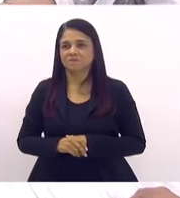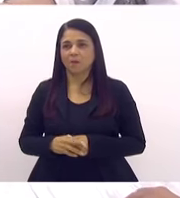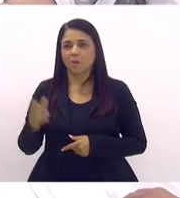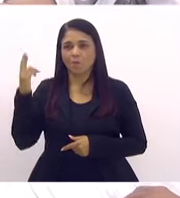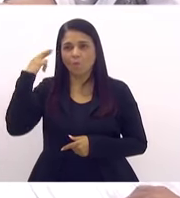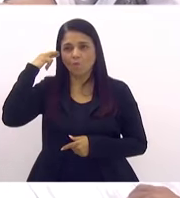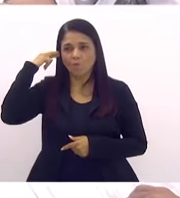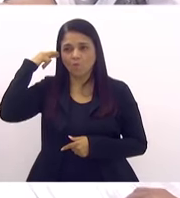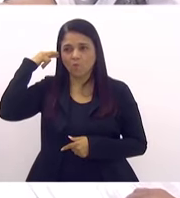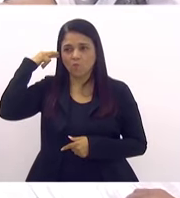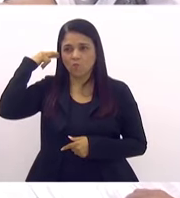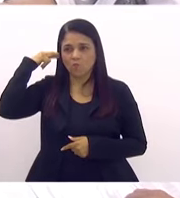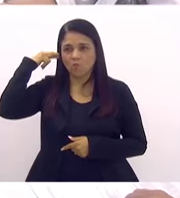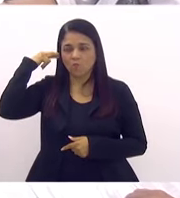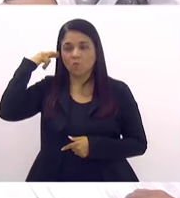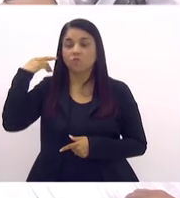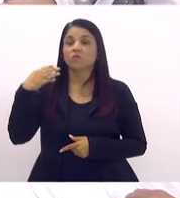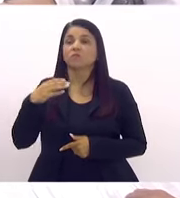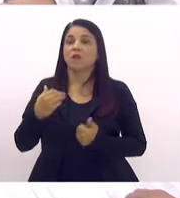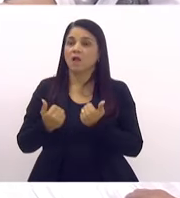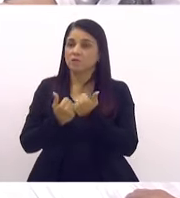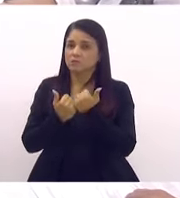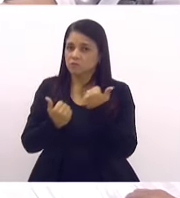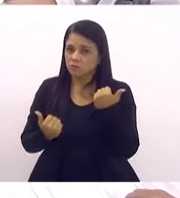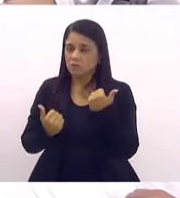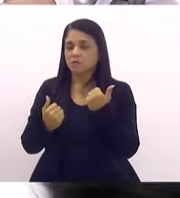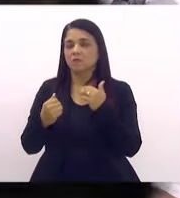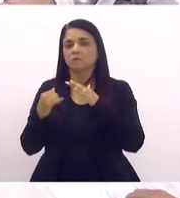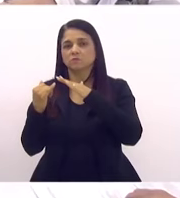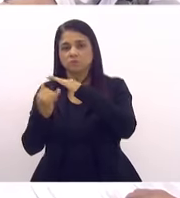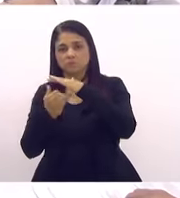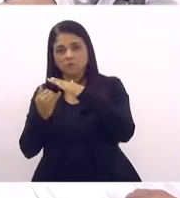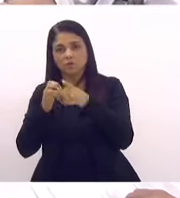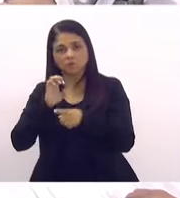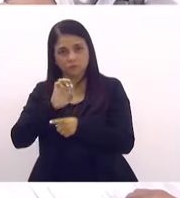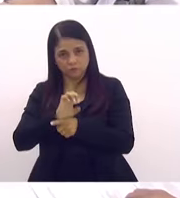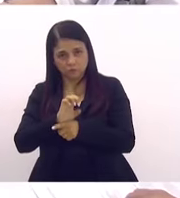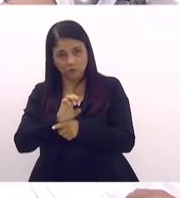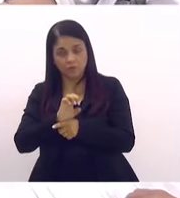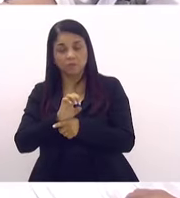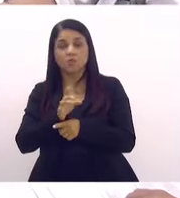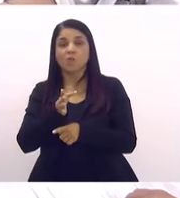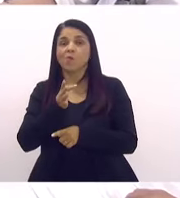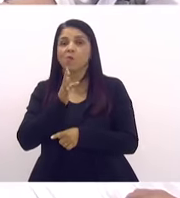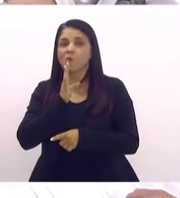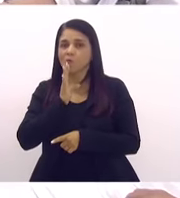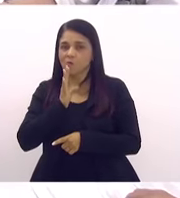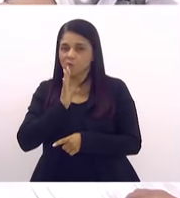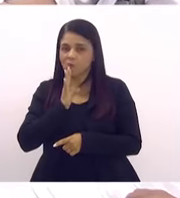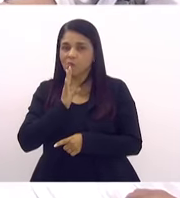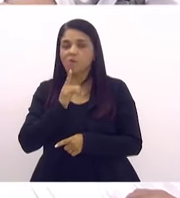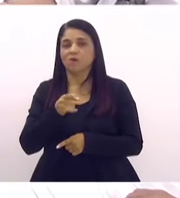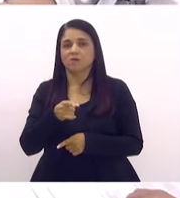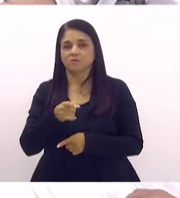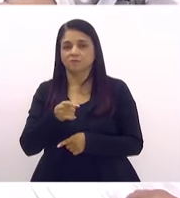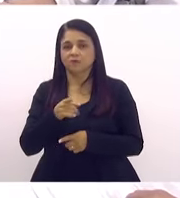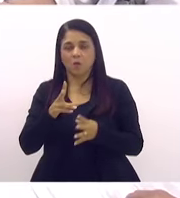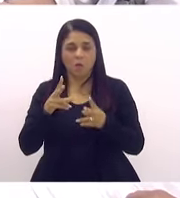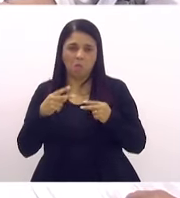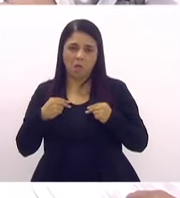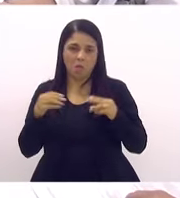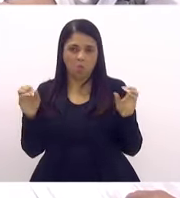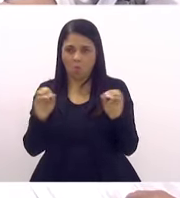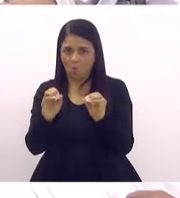trabalho de com as assessorias, com os órgãos do Estado e tudo mais, mas reconheço aqui, e não vai nenhum demérito aos